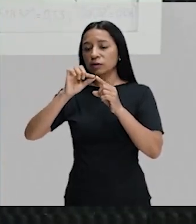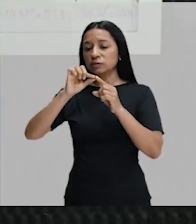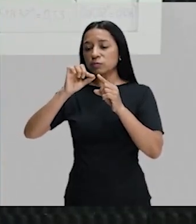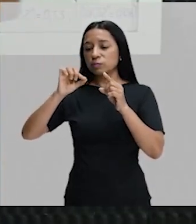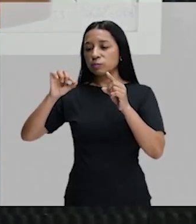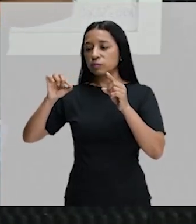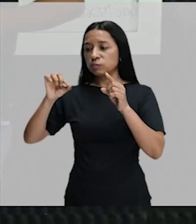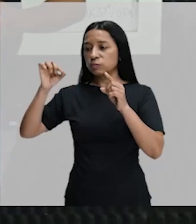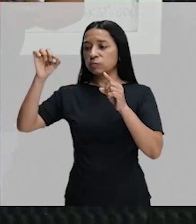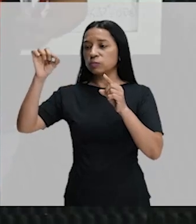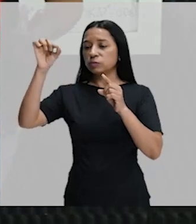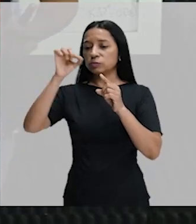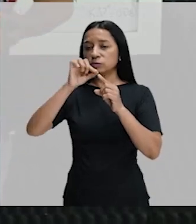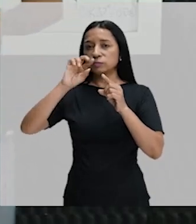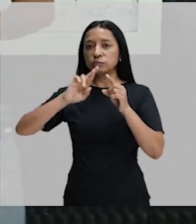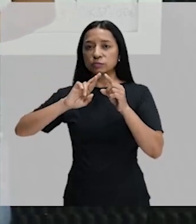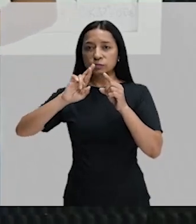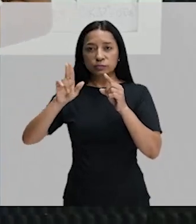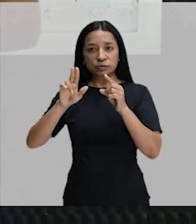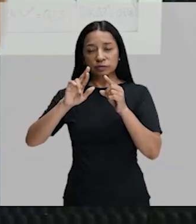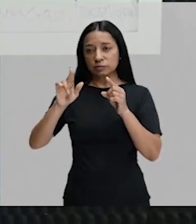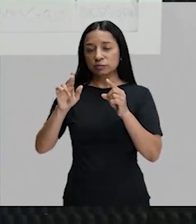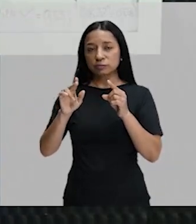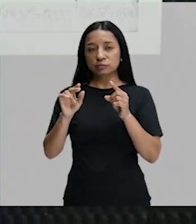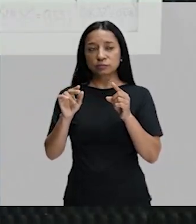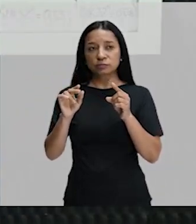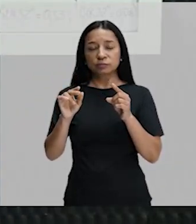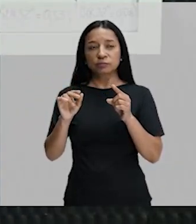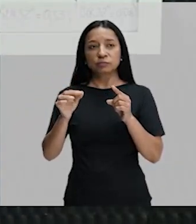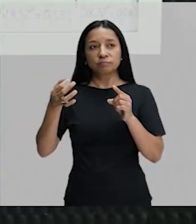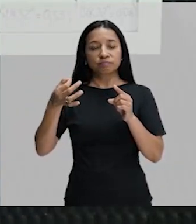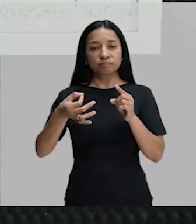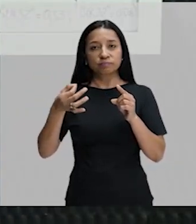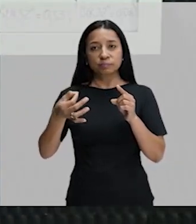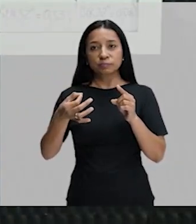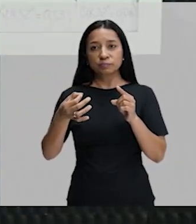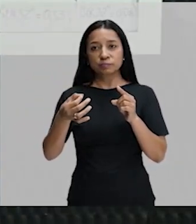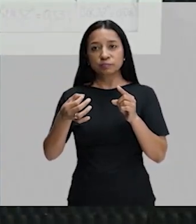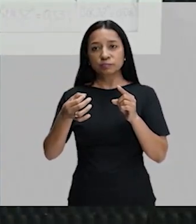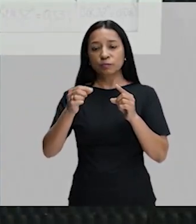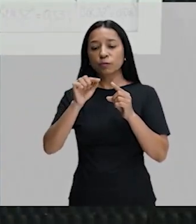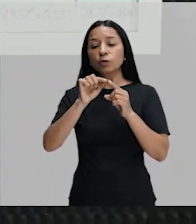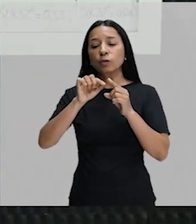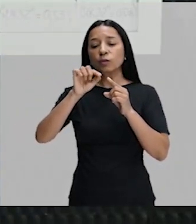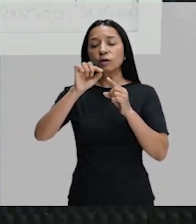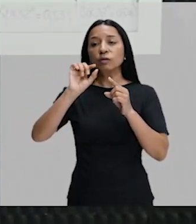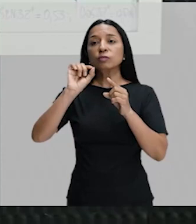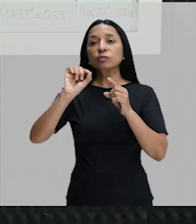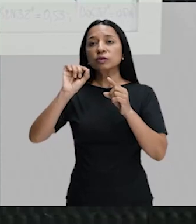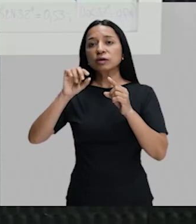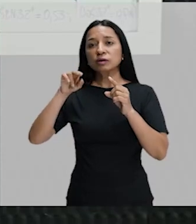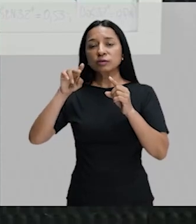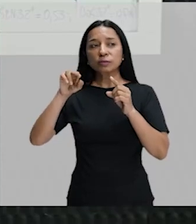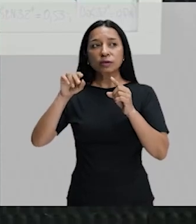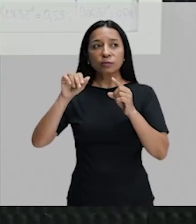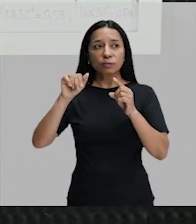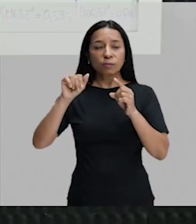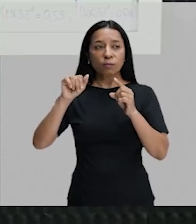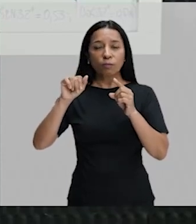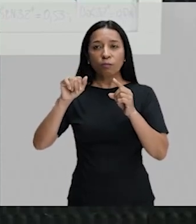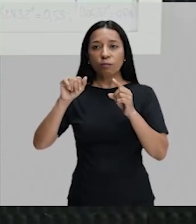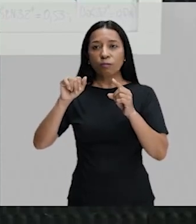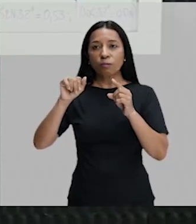dos lados são diferentes, tá? Certo, turminha? Mas esse ângulo aqui, ó, é o mesmo. Vou chamar esse ângulo